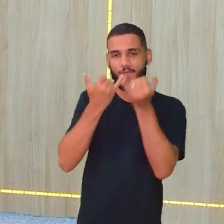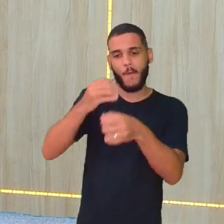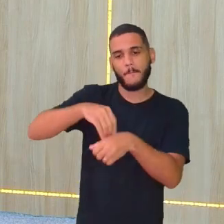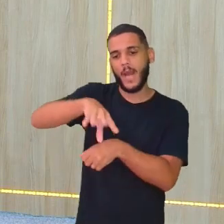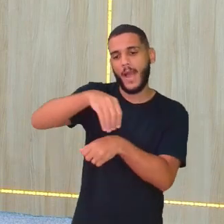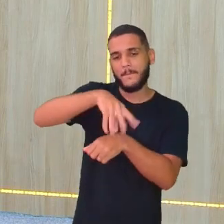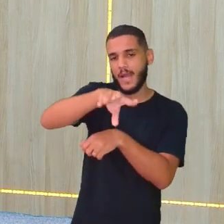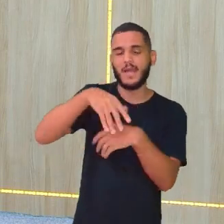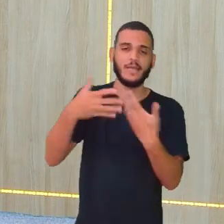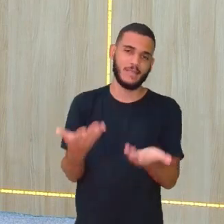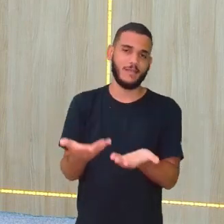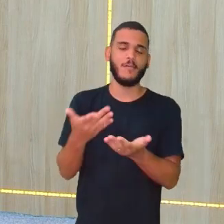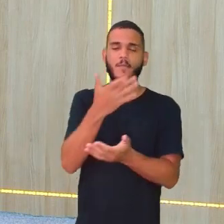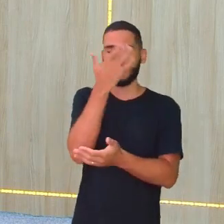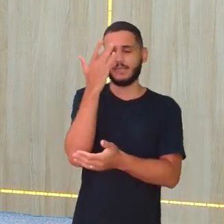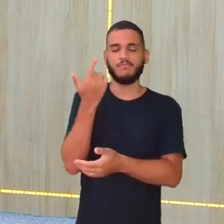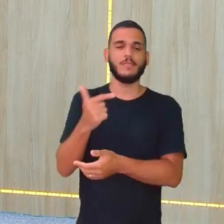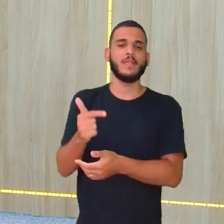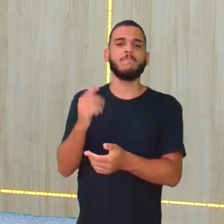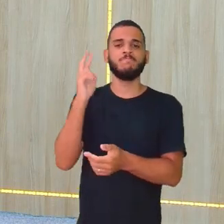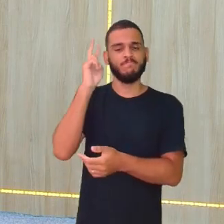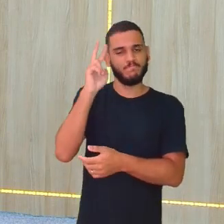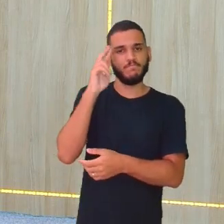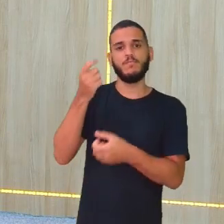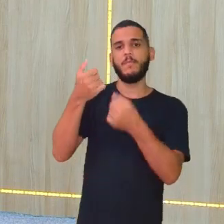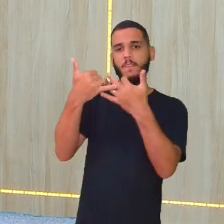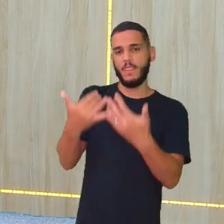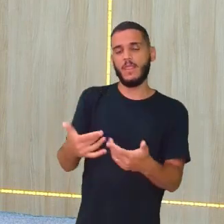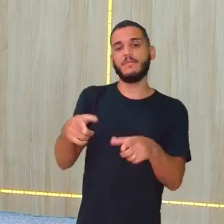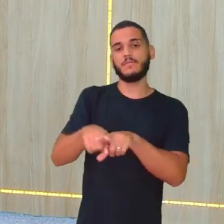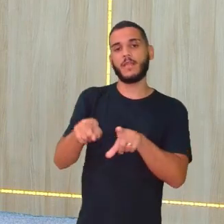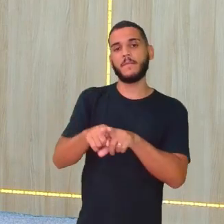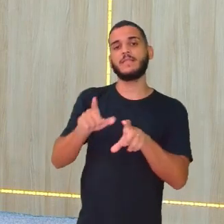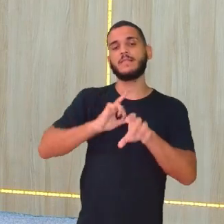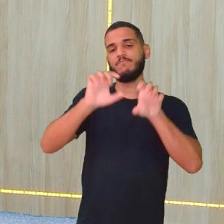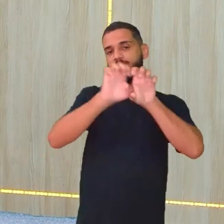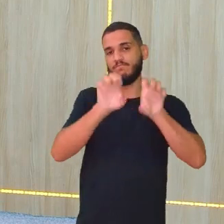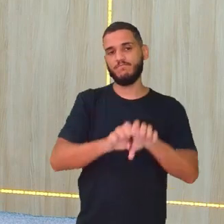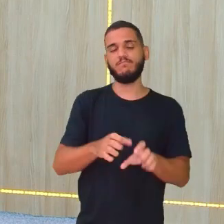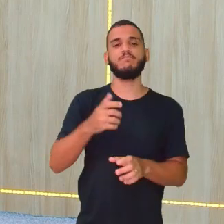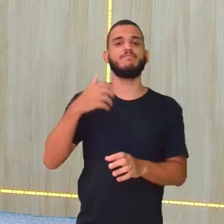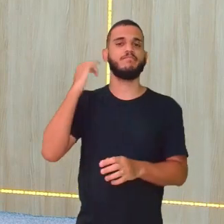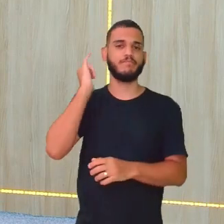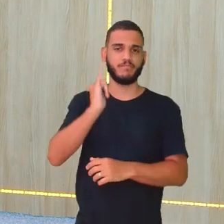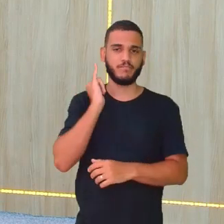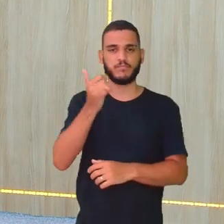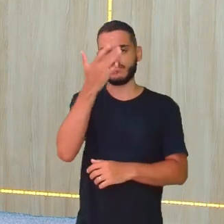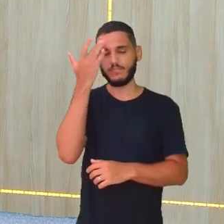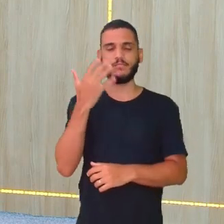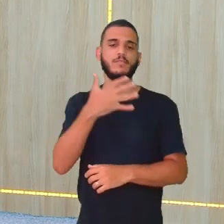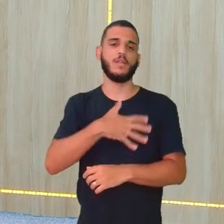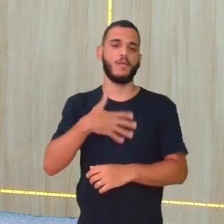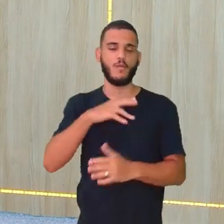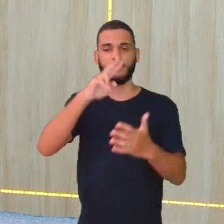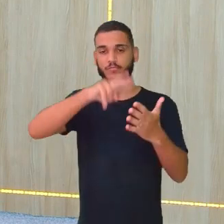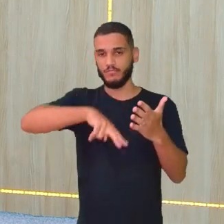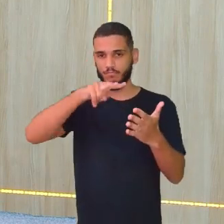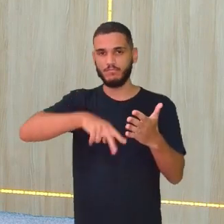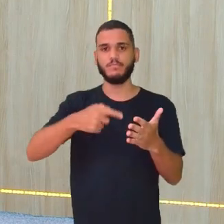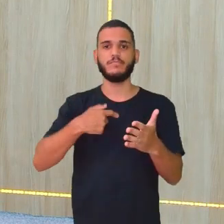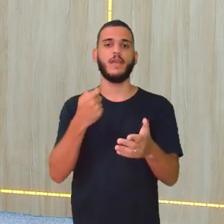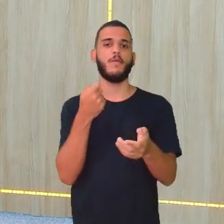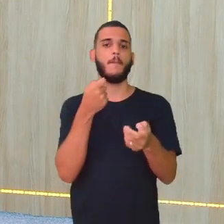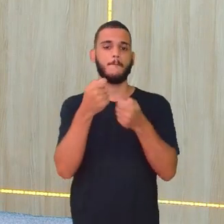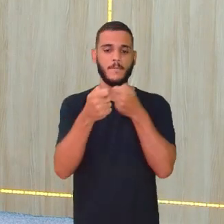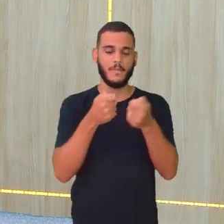dessas pessoas que não estão tendo suas histórias contadas, com essa estrutura narrativa que eu sei que as pessoas estão gostando de ler. E eu sou